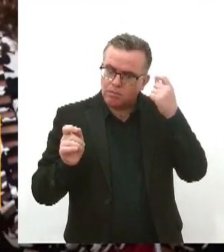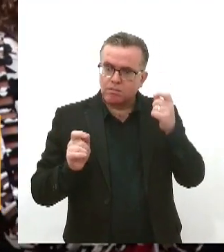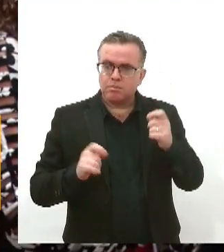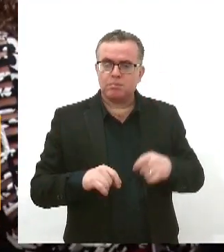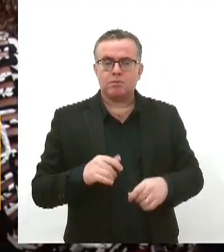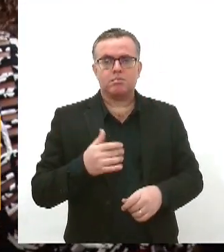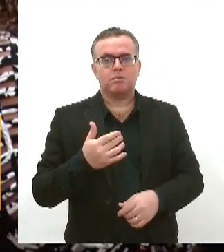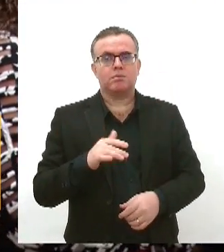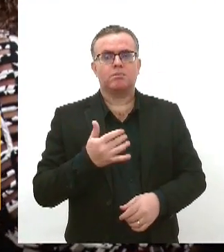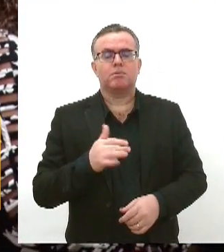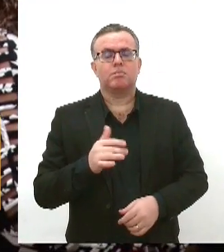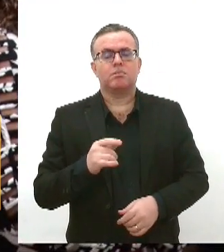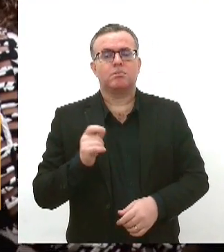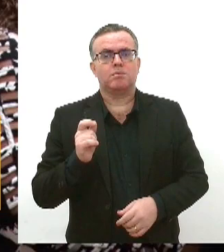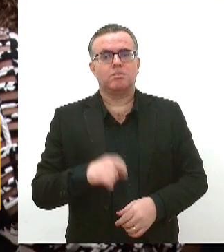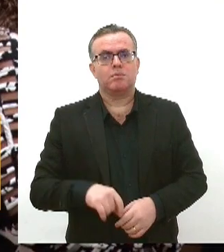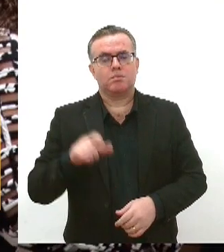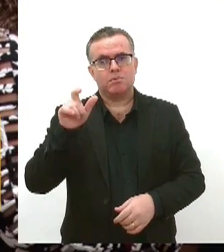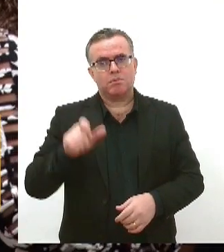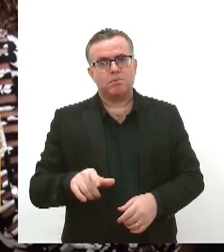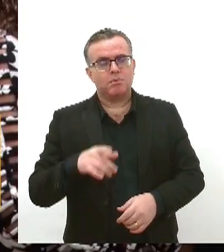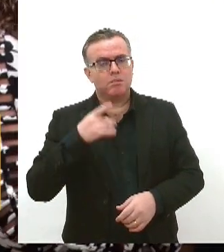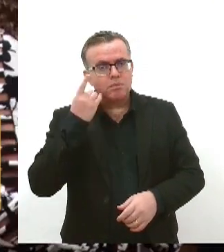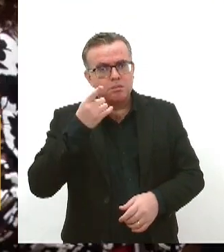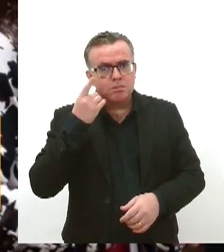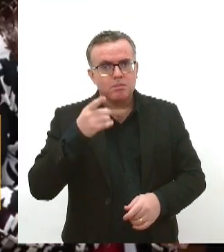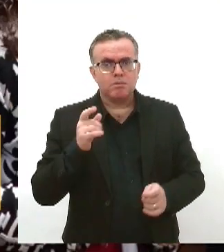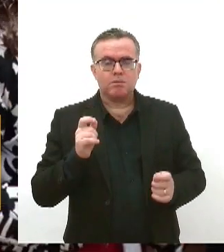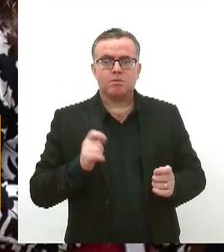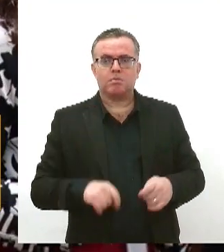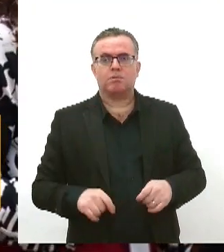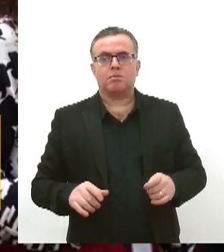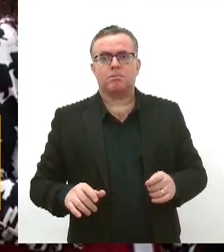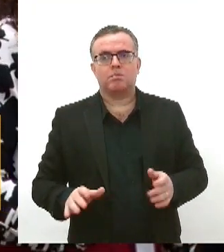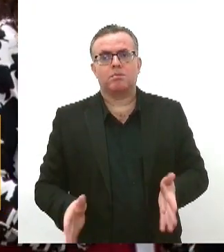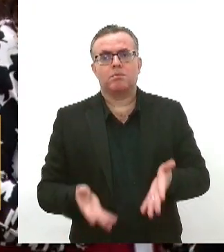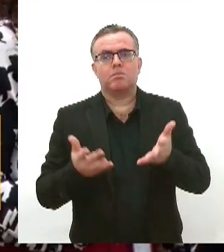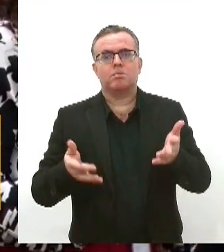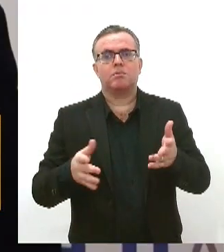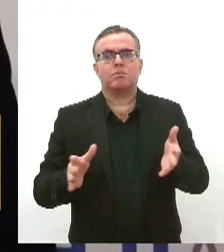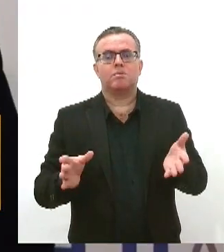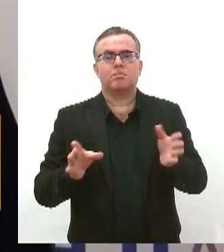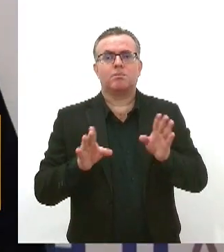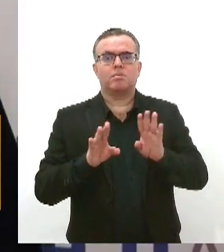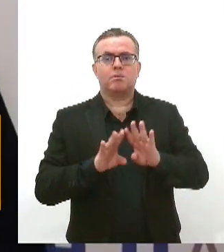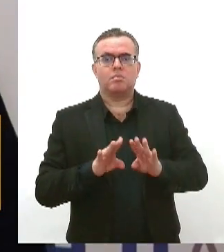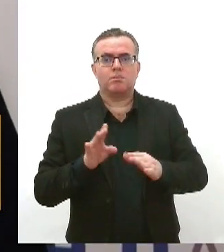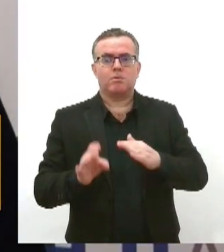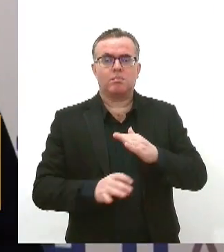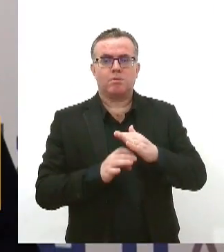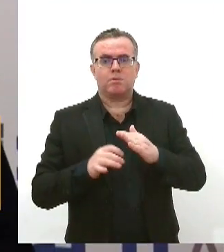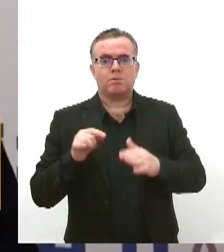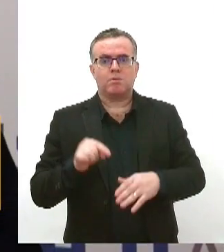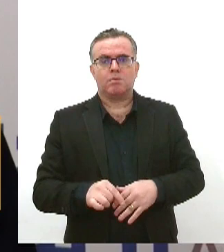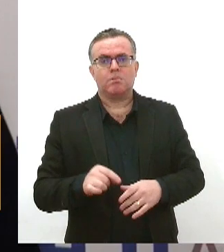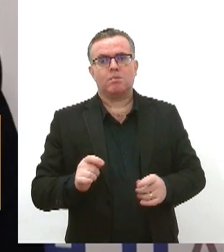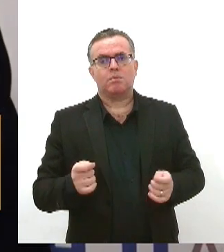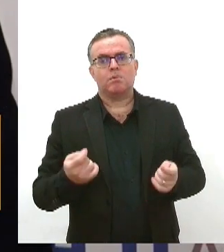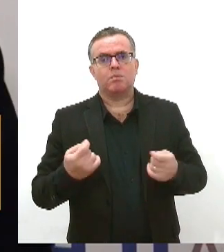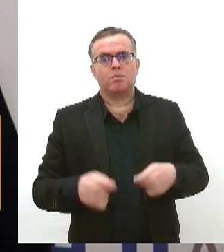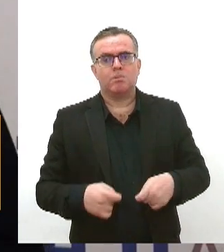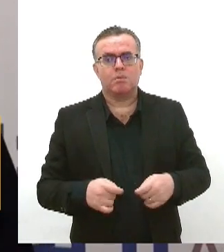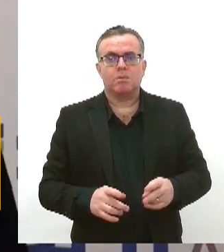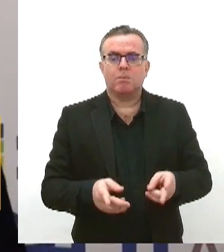segundo o parlamentar, pode provocar o fechamento de empresas no estado. O que a gente precisa é da